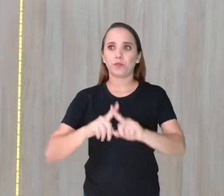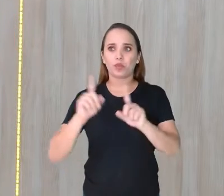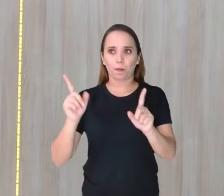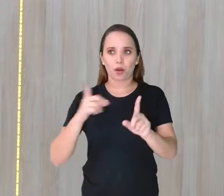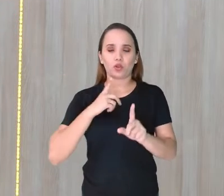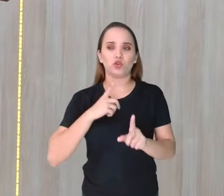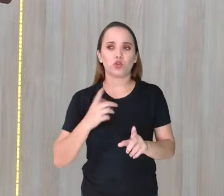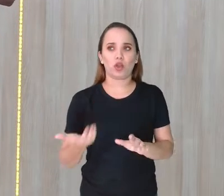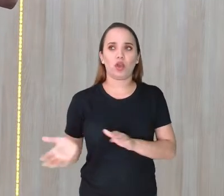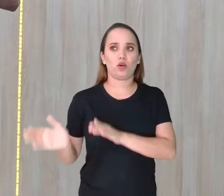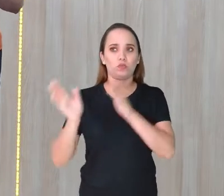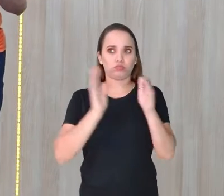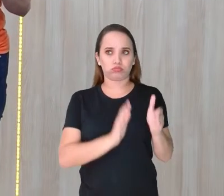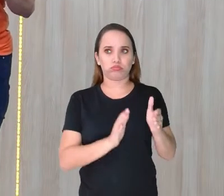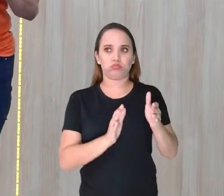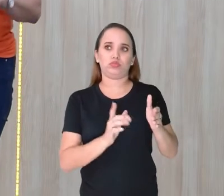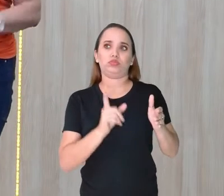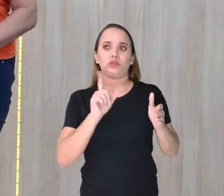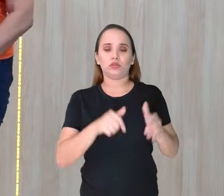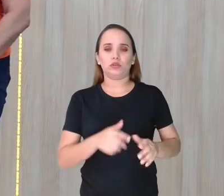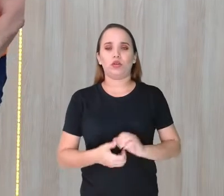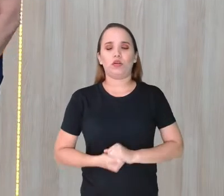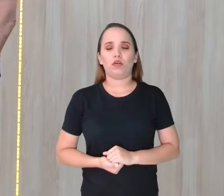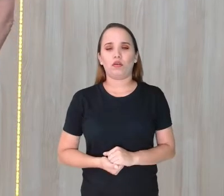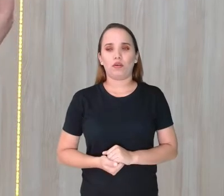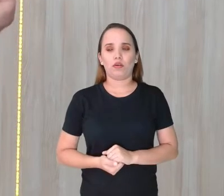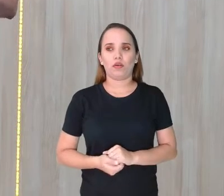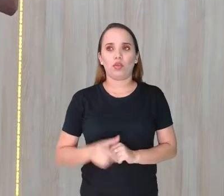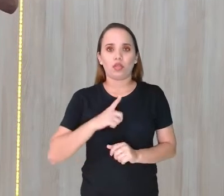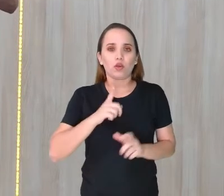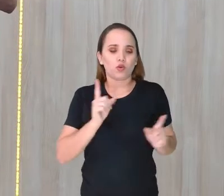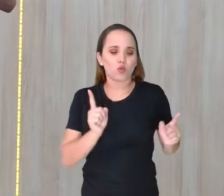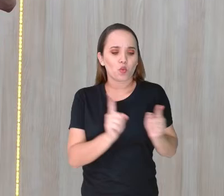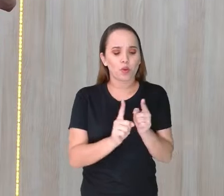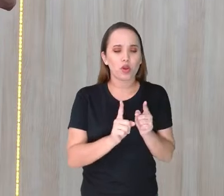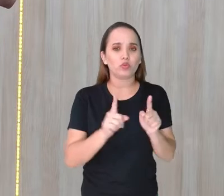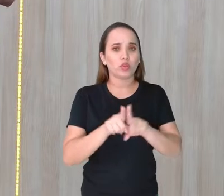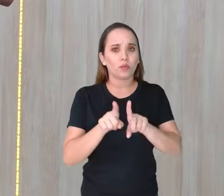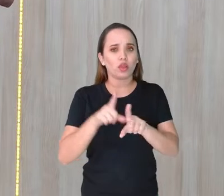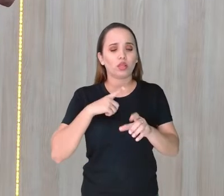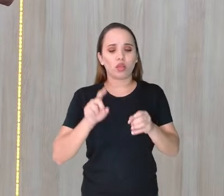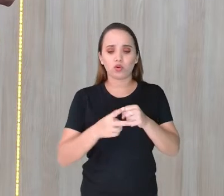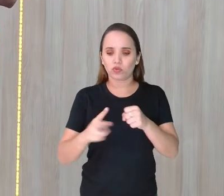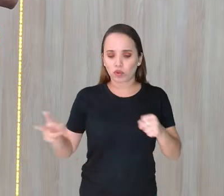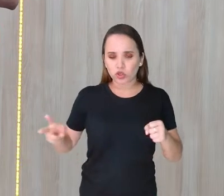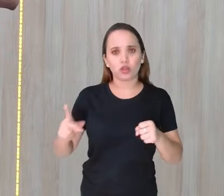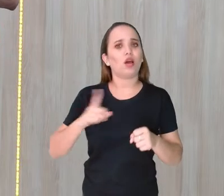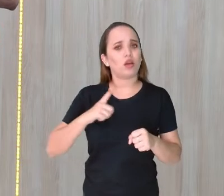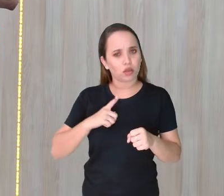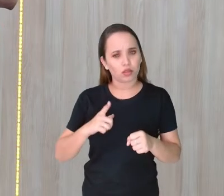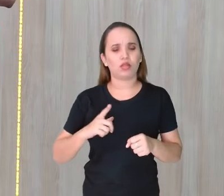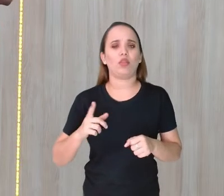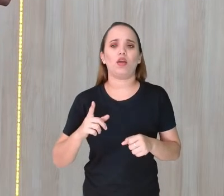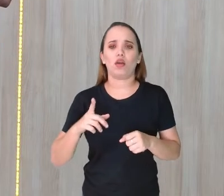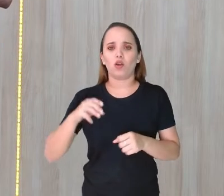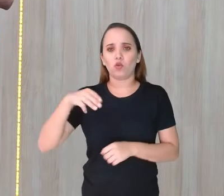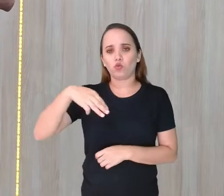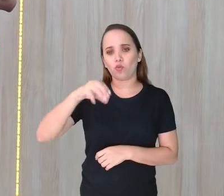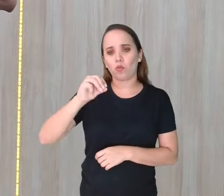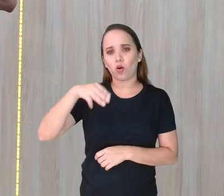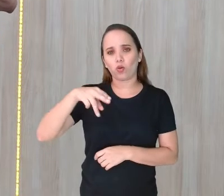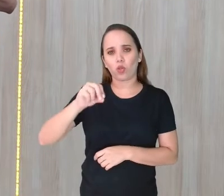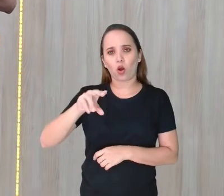dos seres menores, né? Que eles se reproduzem e os vegetais também têm uma reprodução